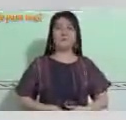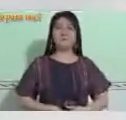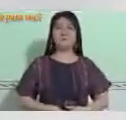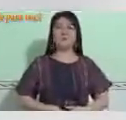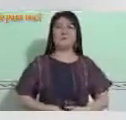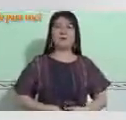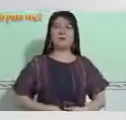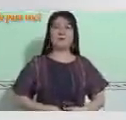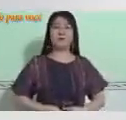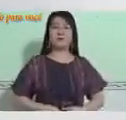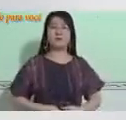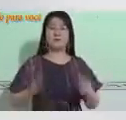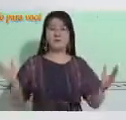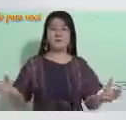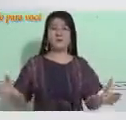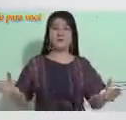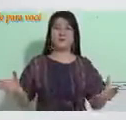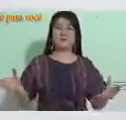LNTIFICACDILATIODOSMOVIMNTOS, desequilíbrio.